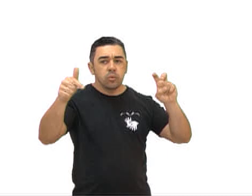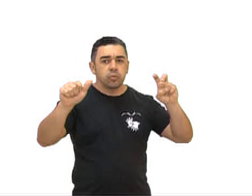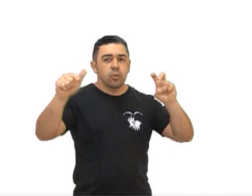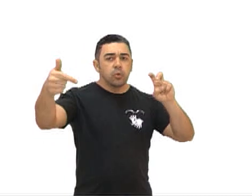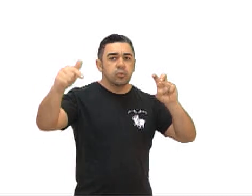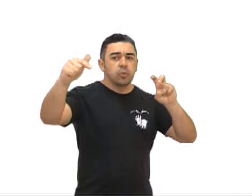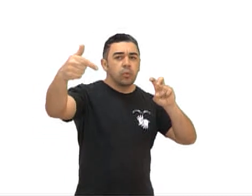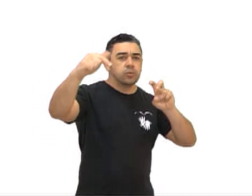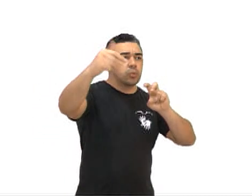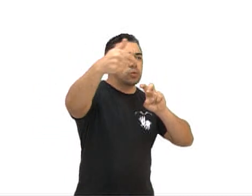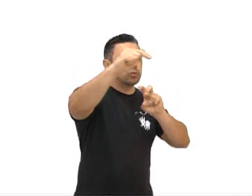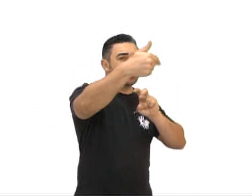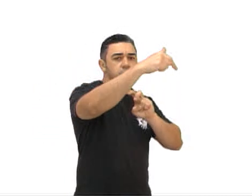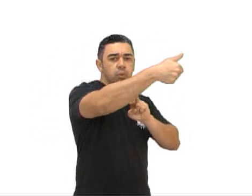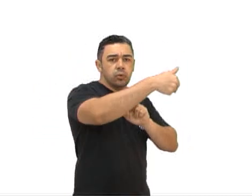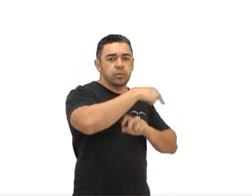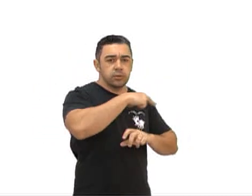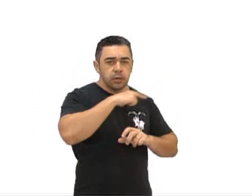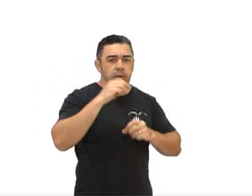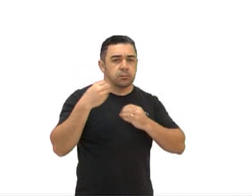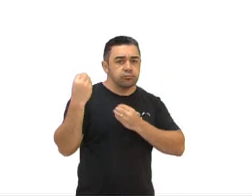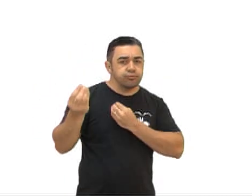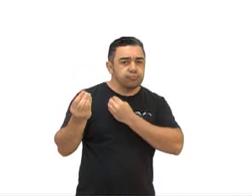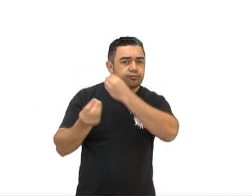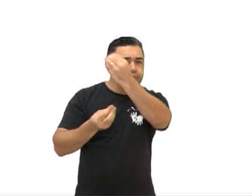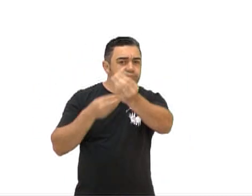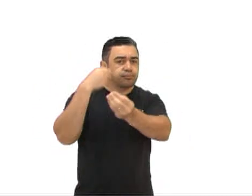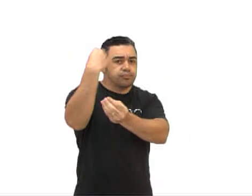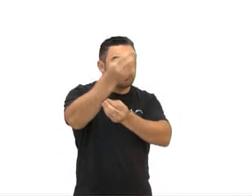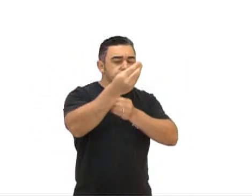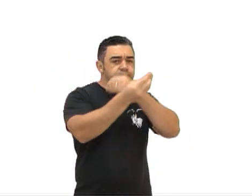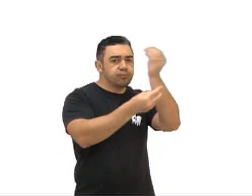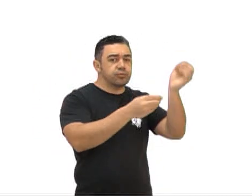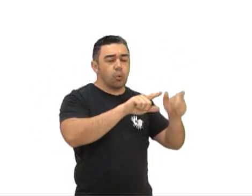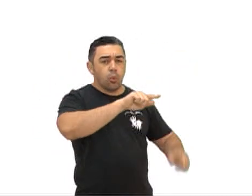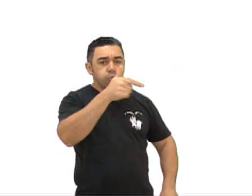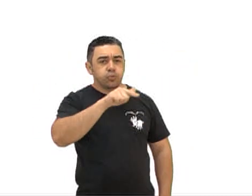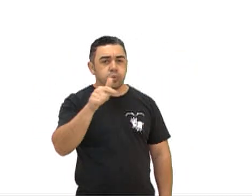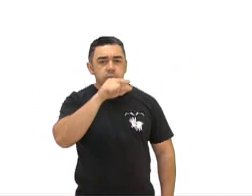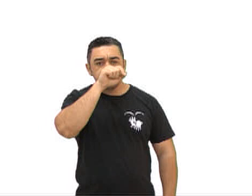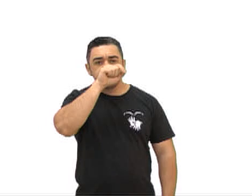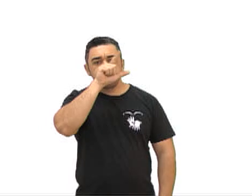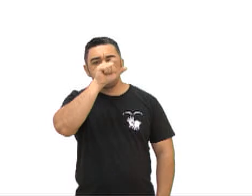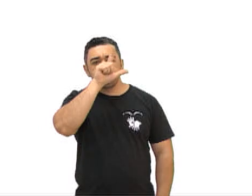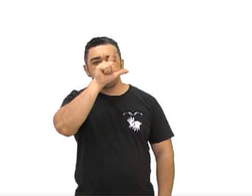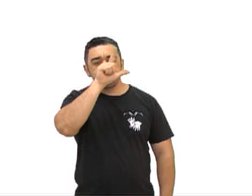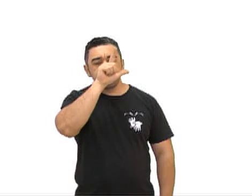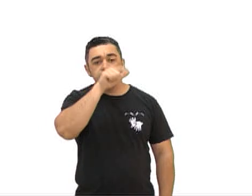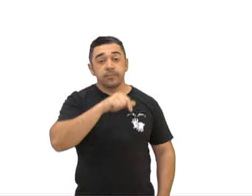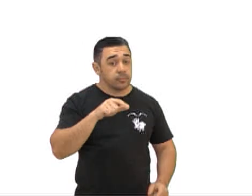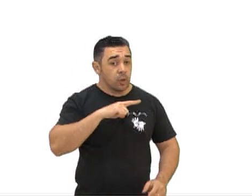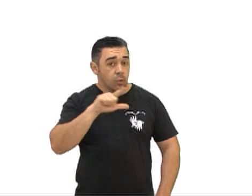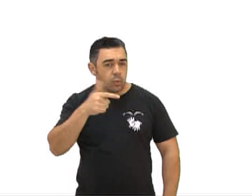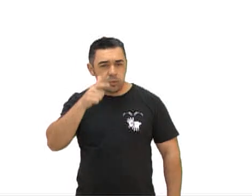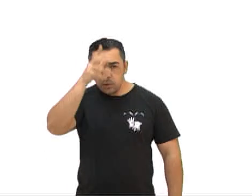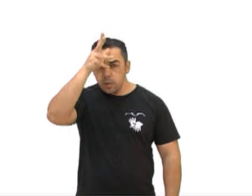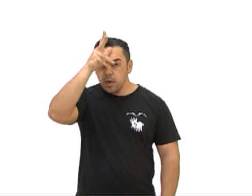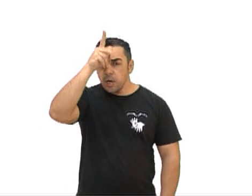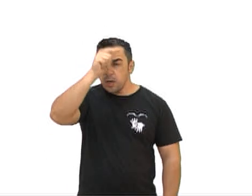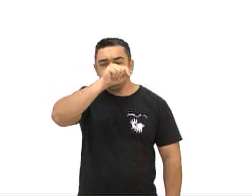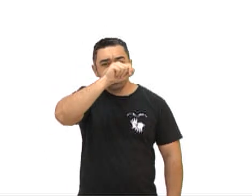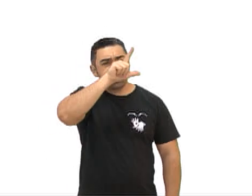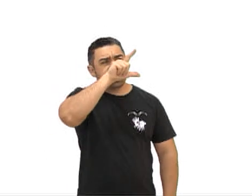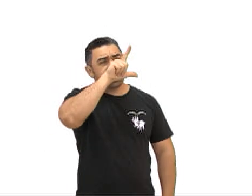galo antes e o lance a outro, e de outros galos que com muitos outros galos se